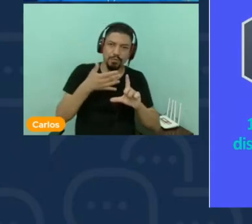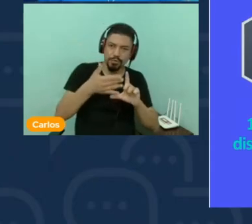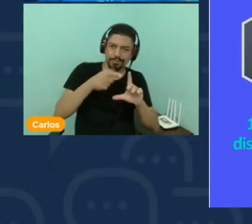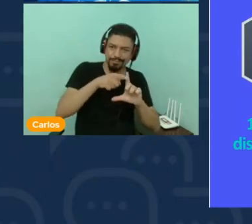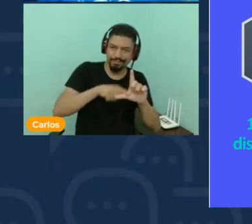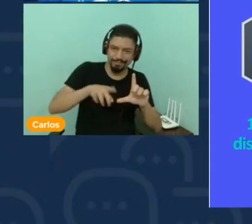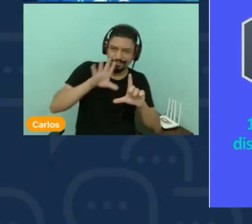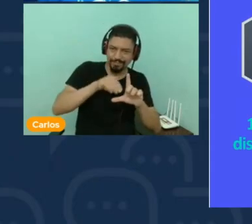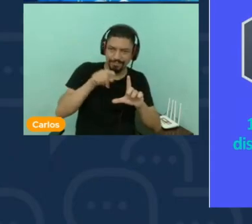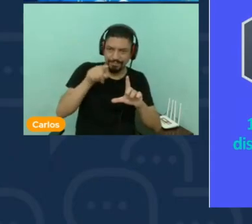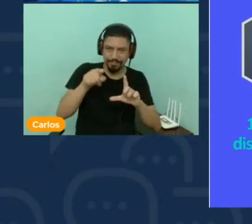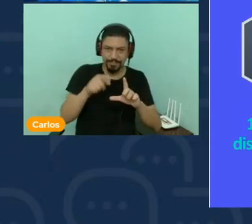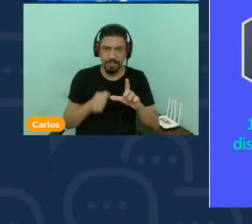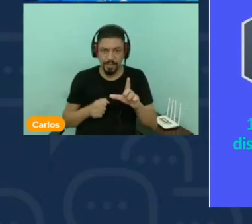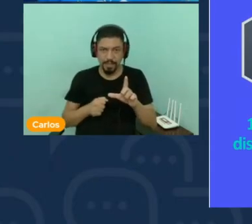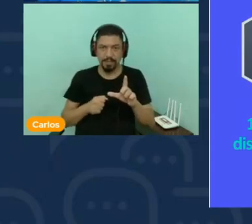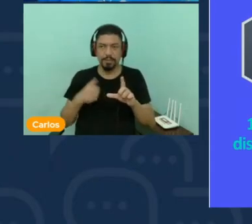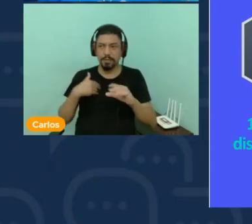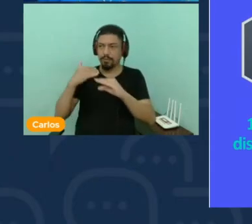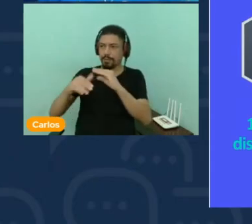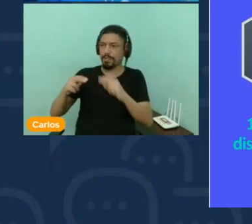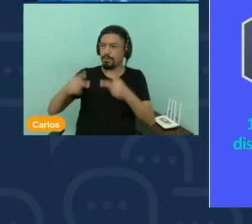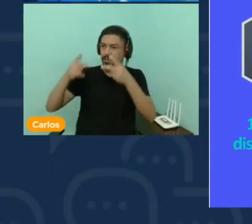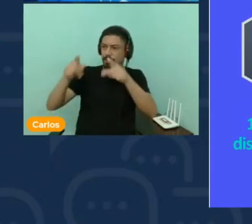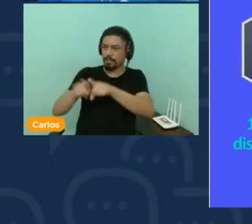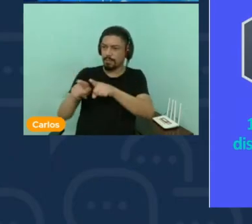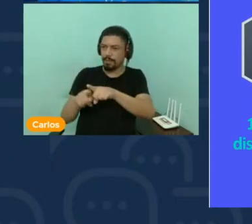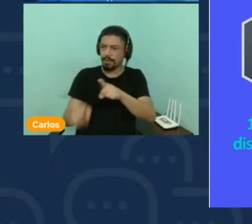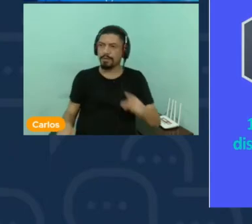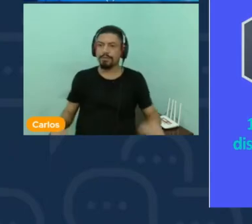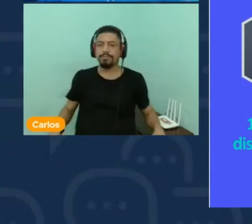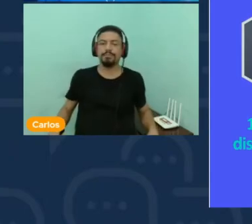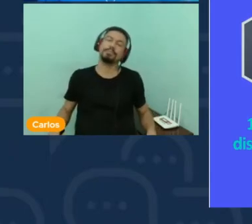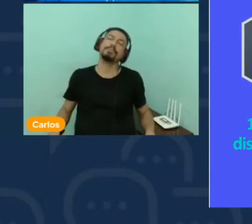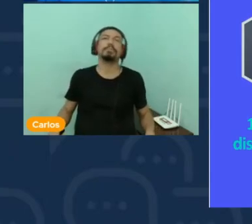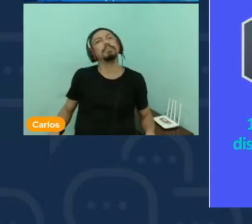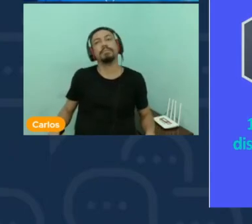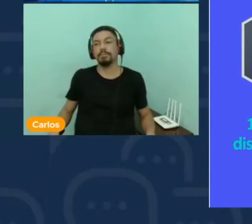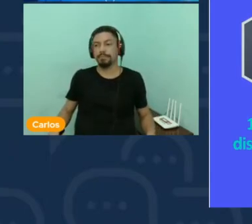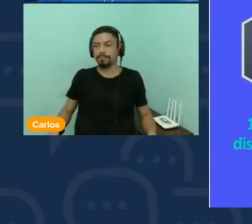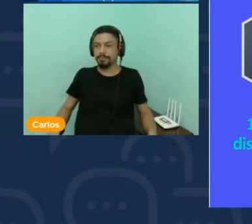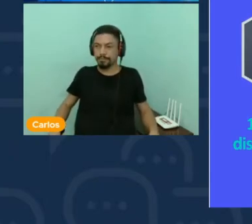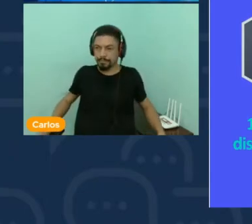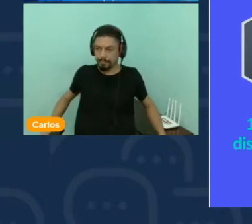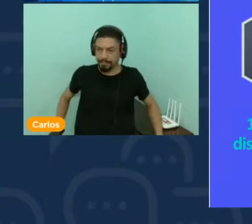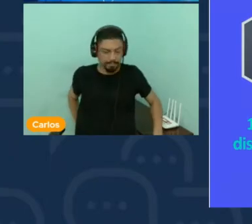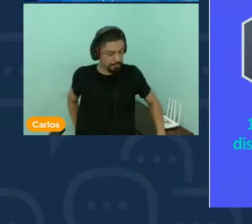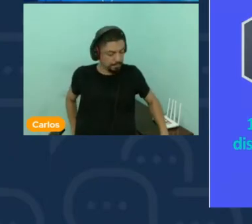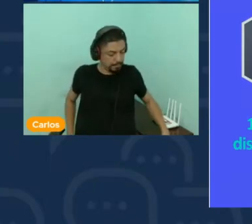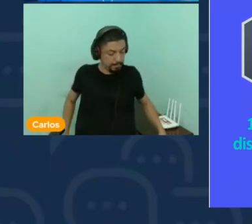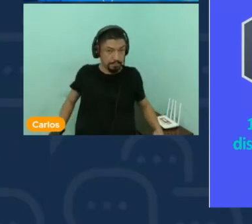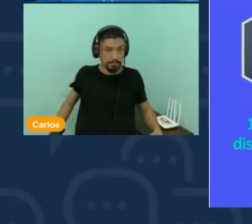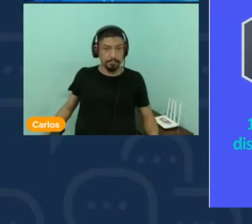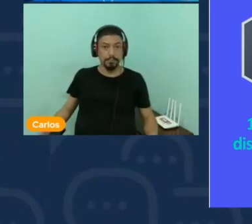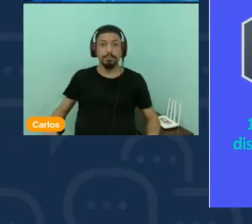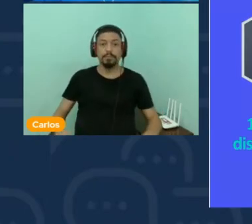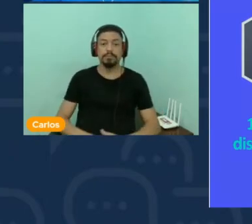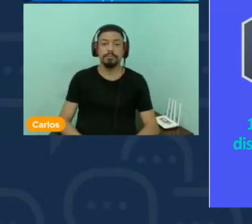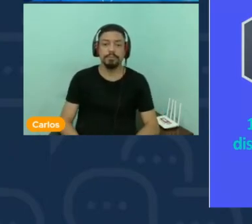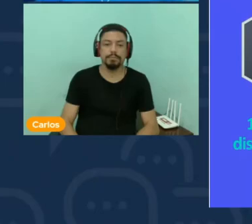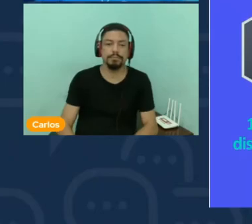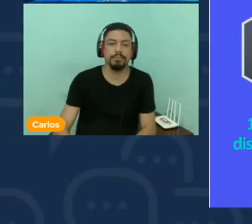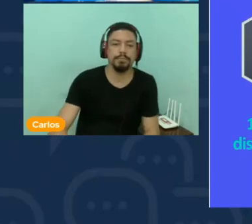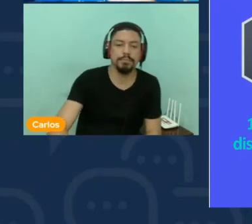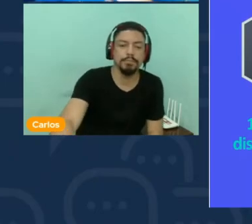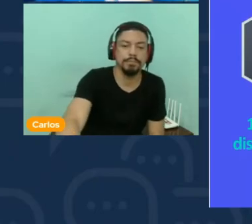Para concorrer ao voucher, eu vou colocar esse regulamento também no chat para vocês verem, beleza? Então, só pegando